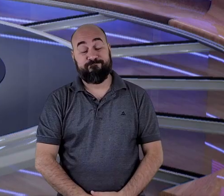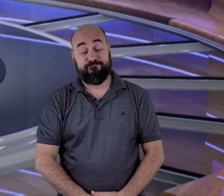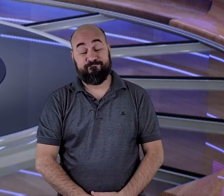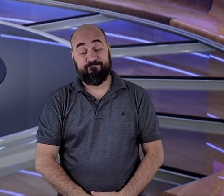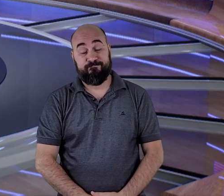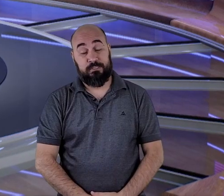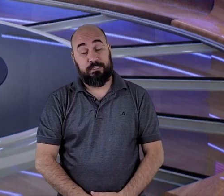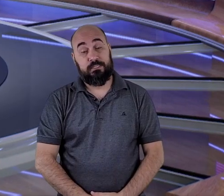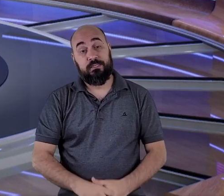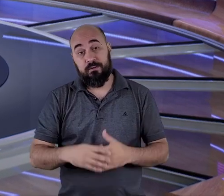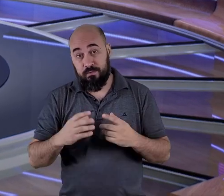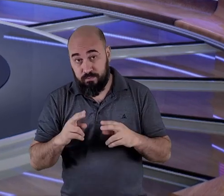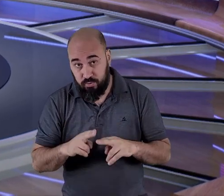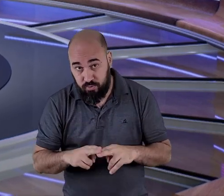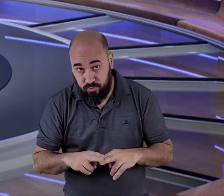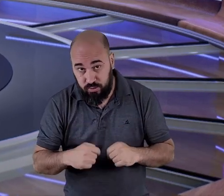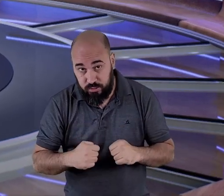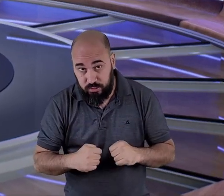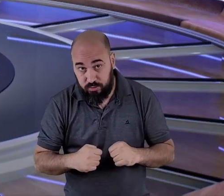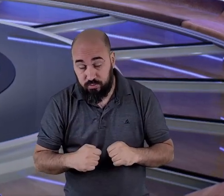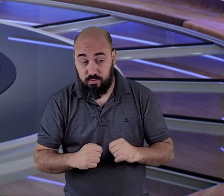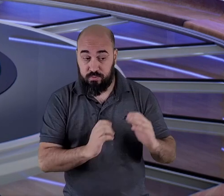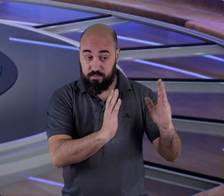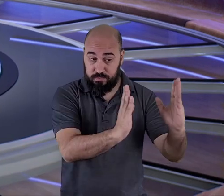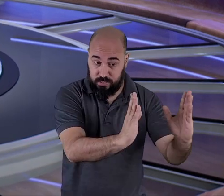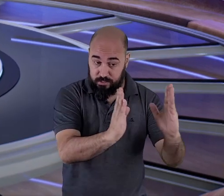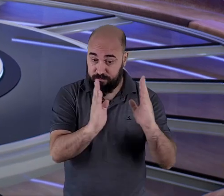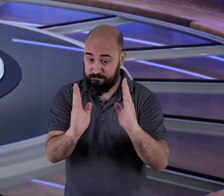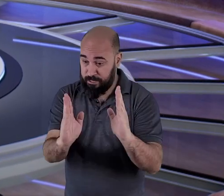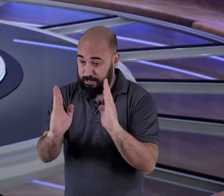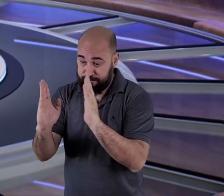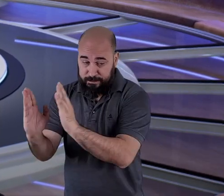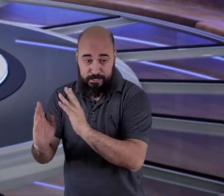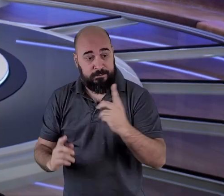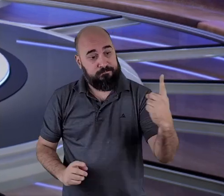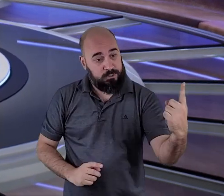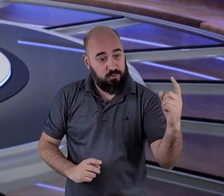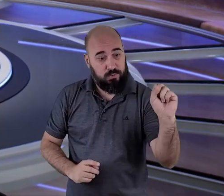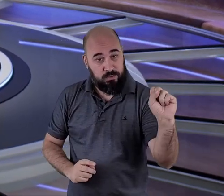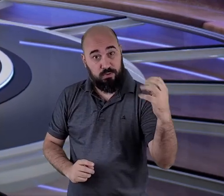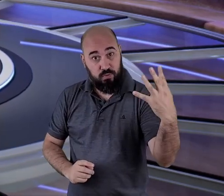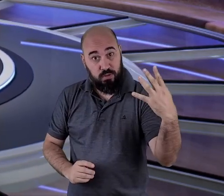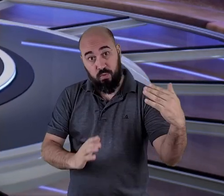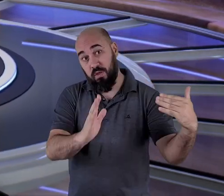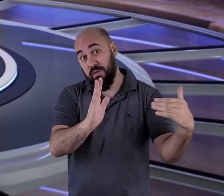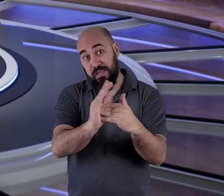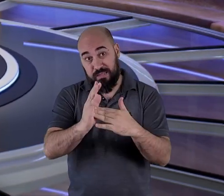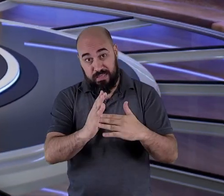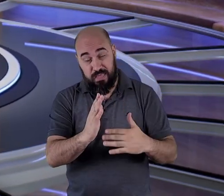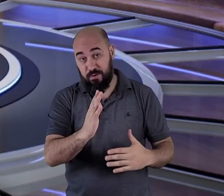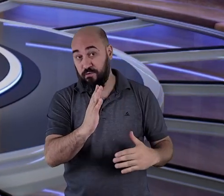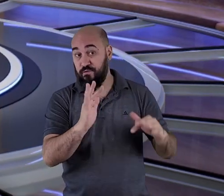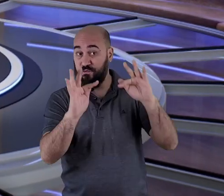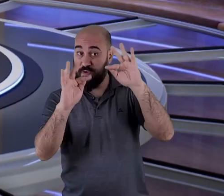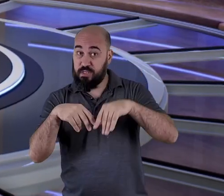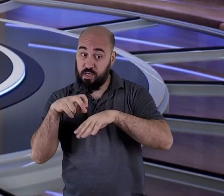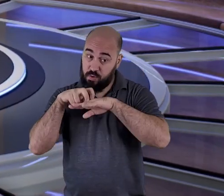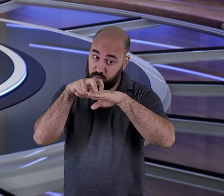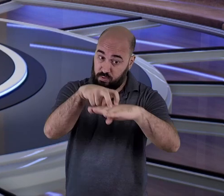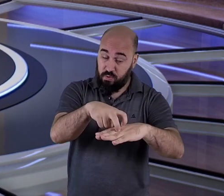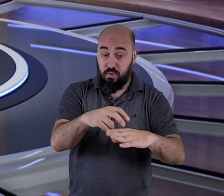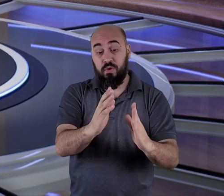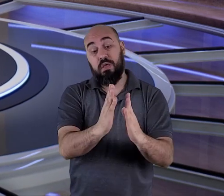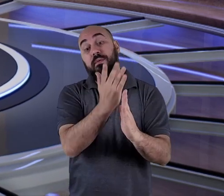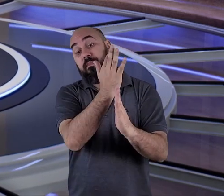É por isso que quando as 3 fases do processo do julgamento de Deus são finalizadas, todo o universo,